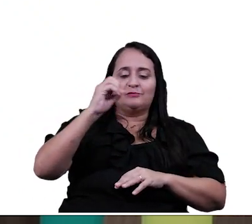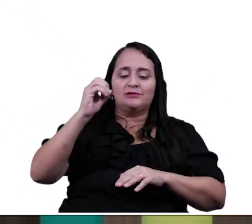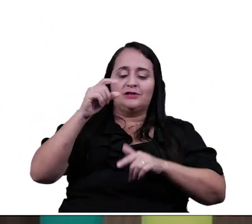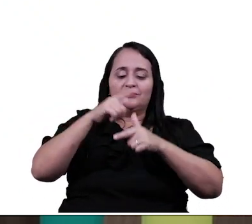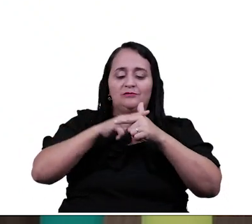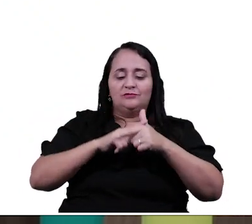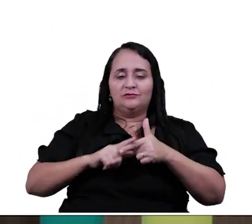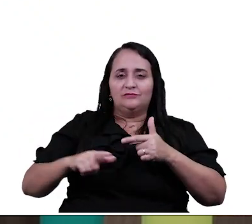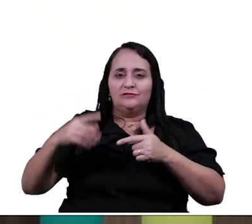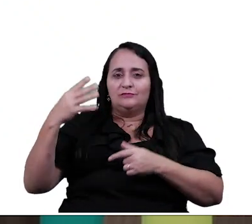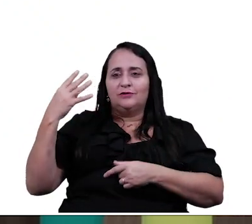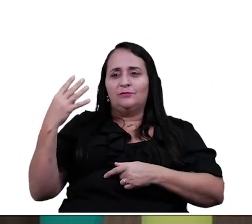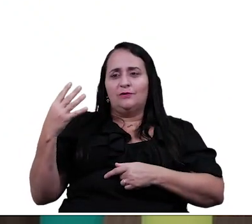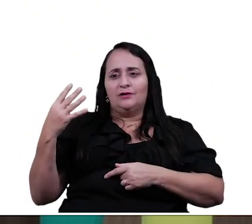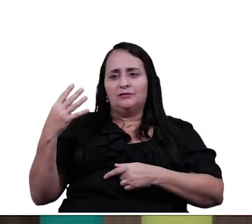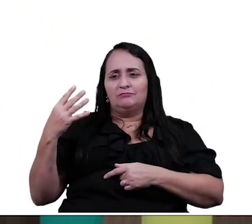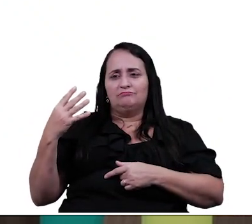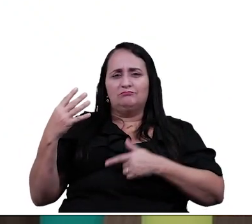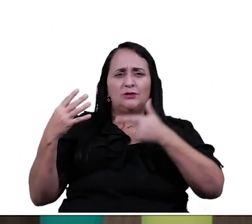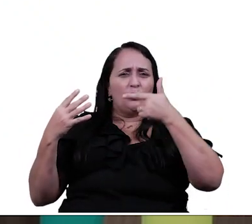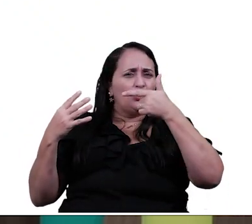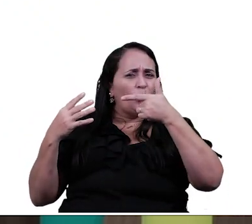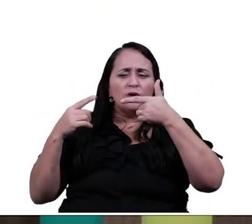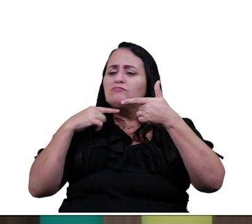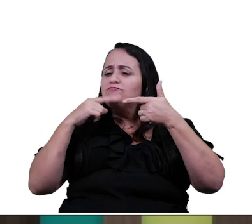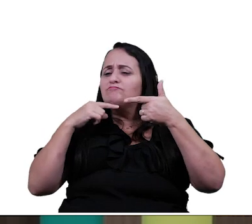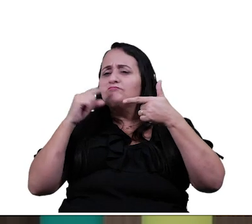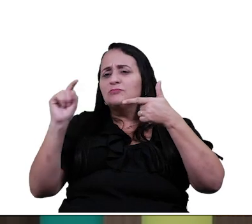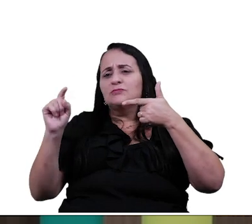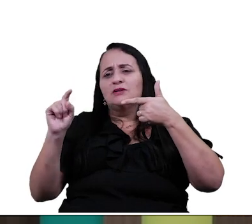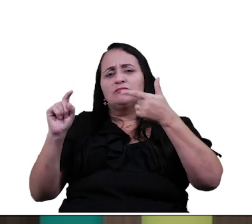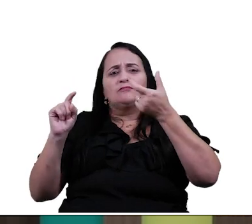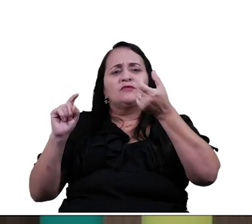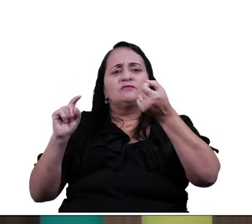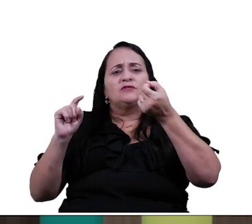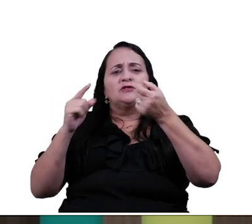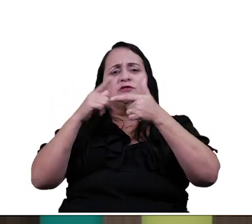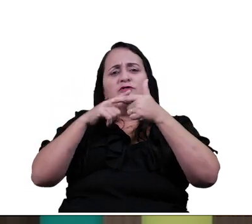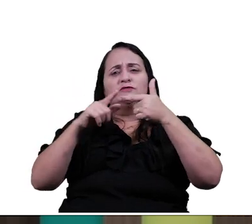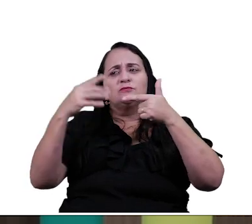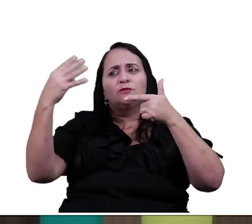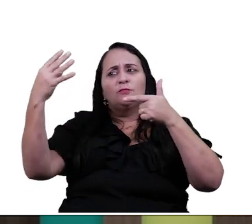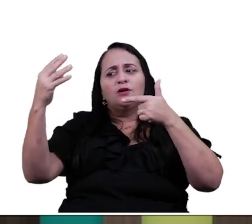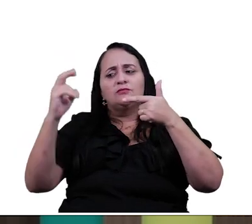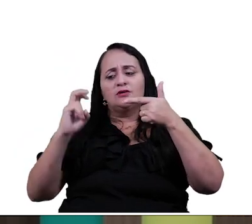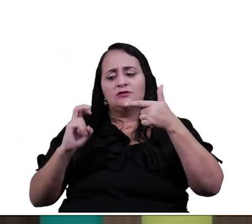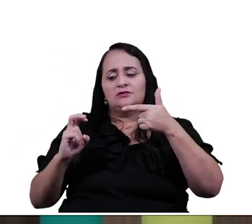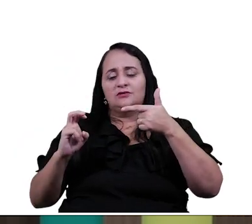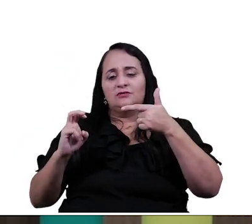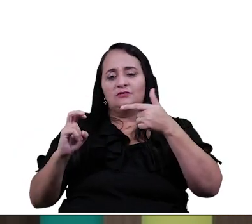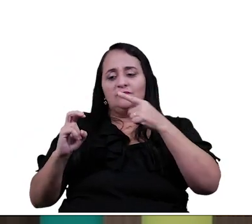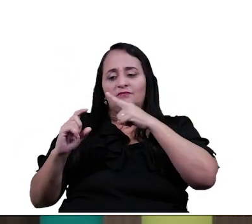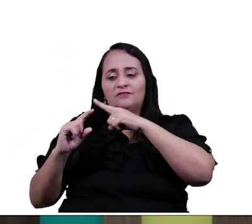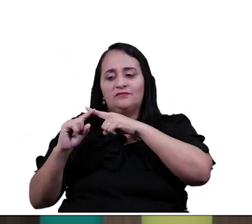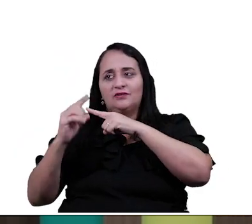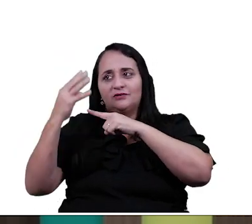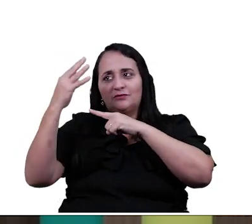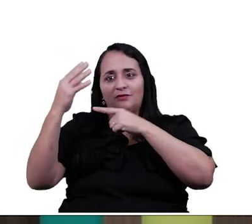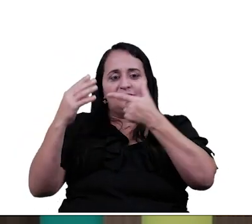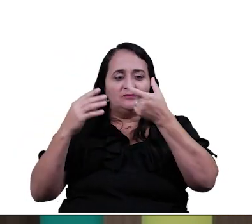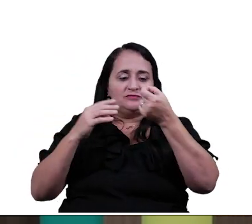4. 2 não dá, então eu tenho que juntar aqui. 20 por 4 dá 5. 5 vezes